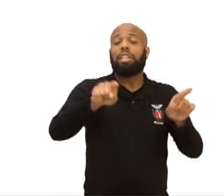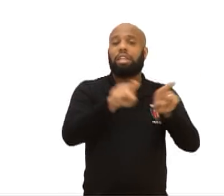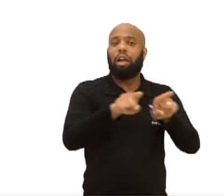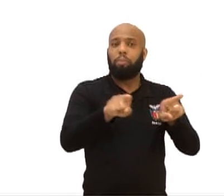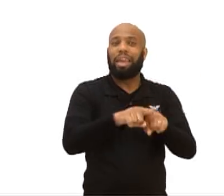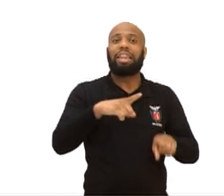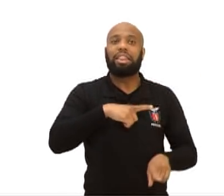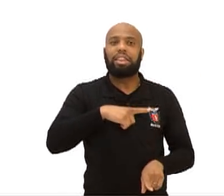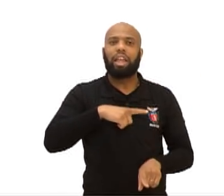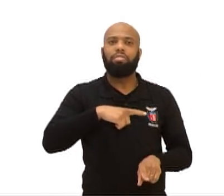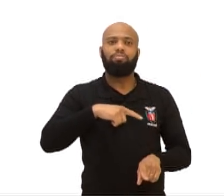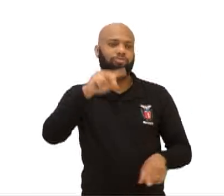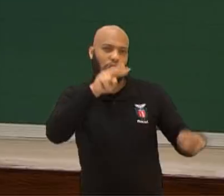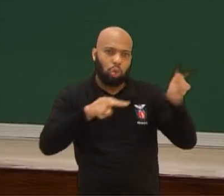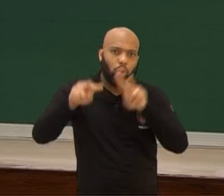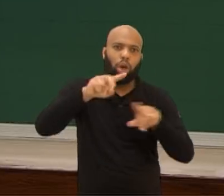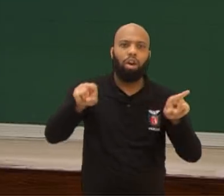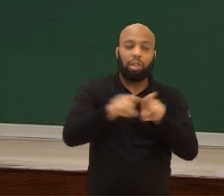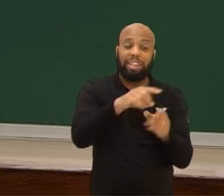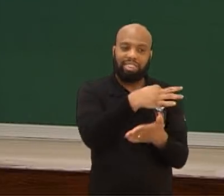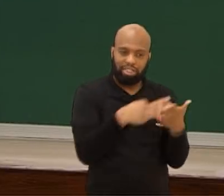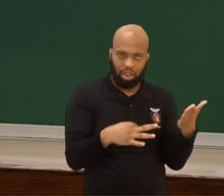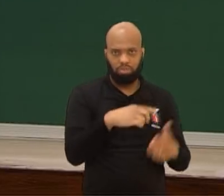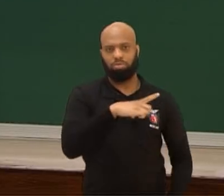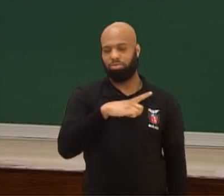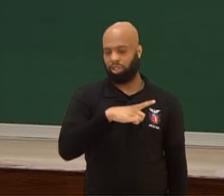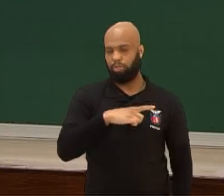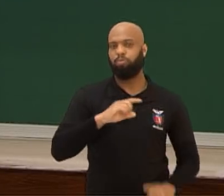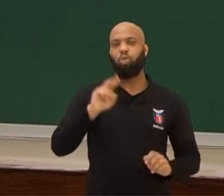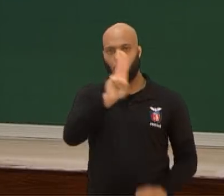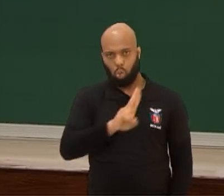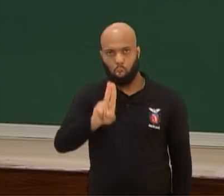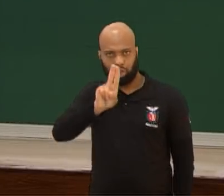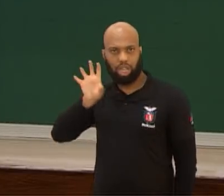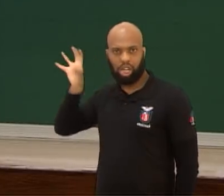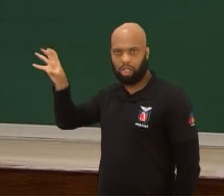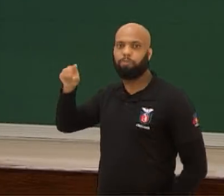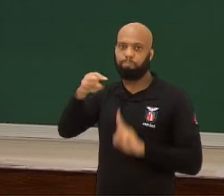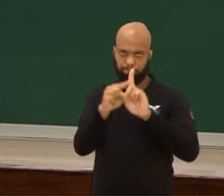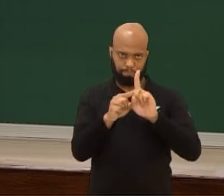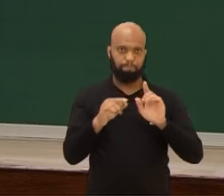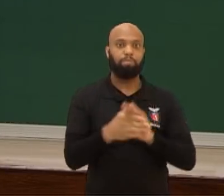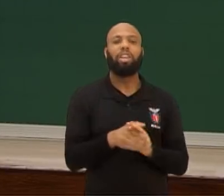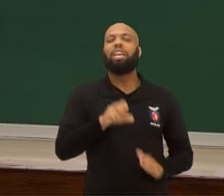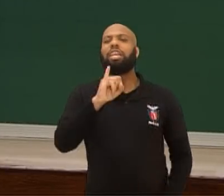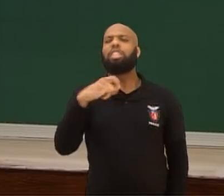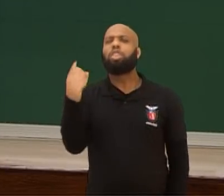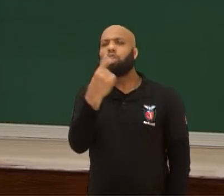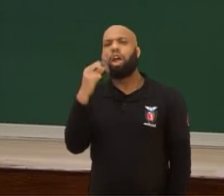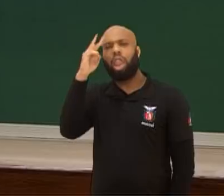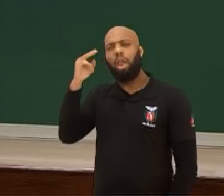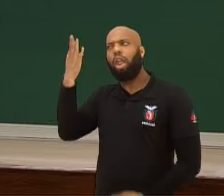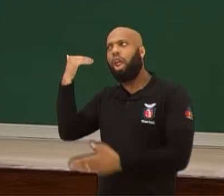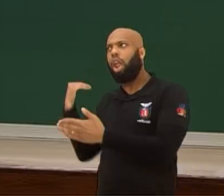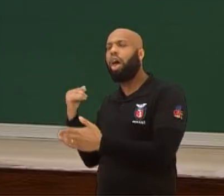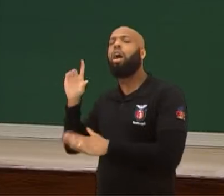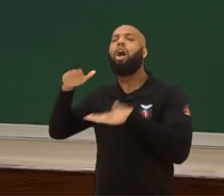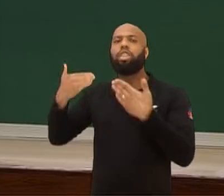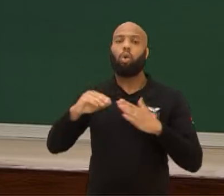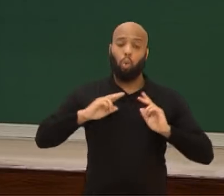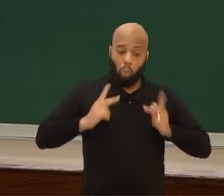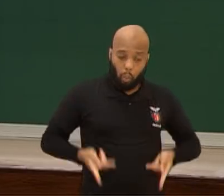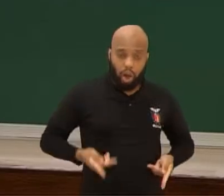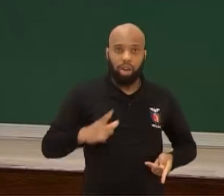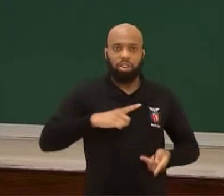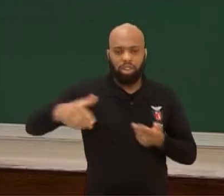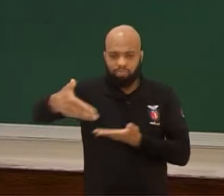escritas, sonoras, visuais e textuais. Então, se a gente lembrar um pouquinho na história, o ser humano se comunica de diferentes